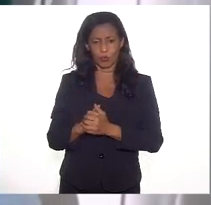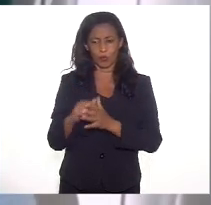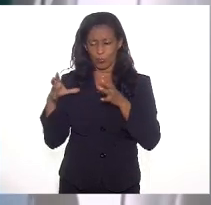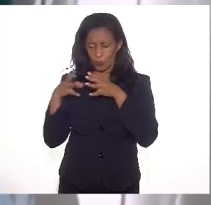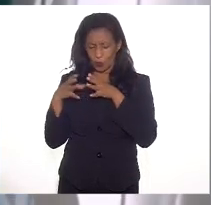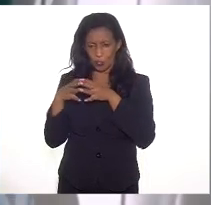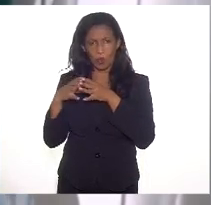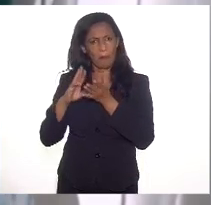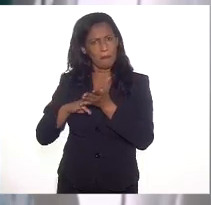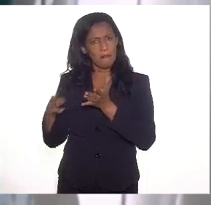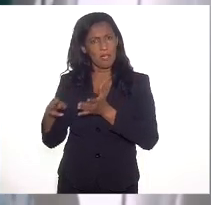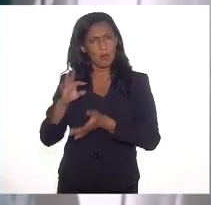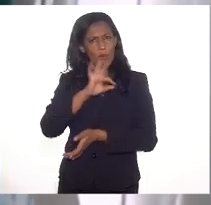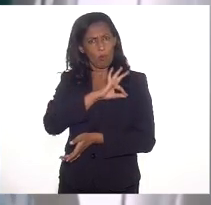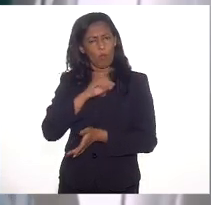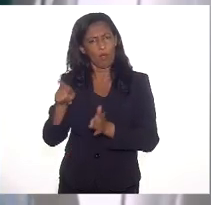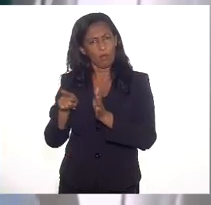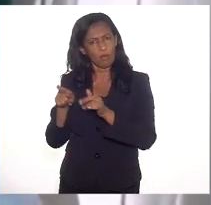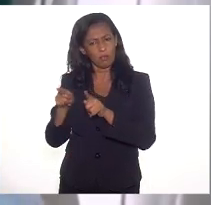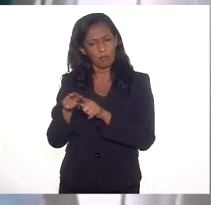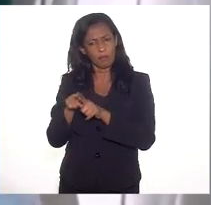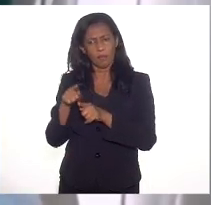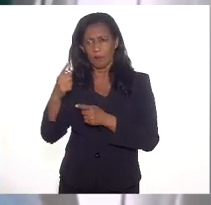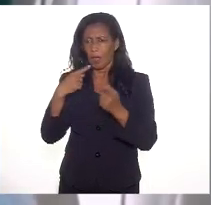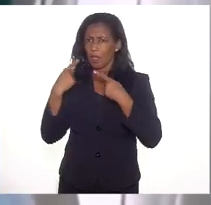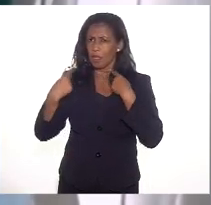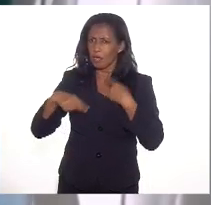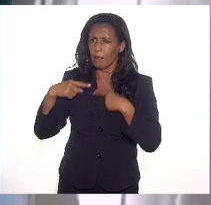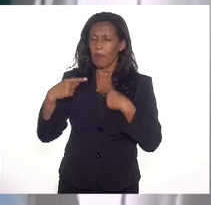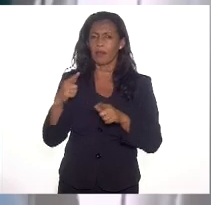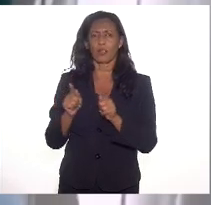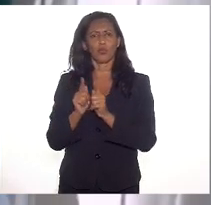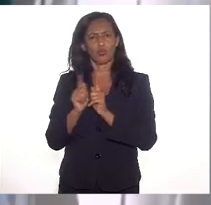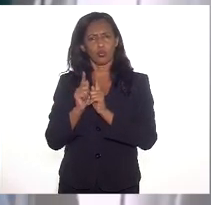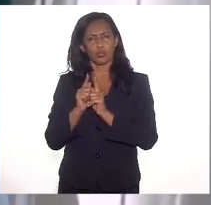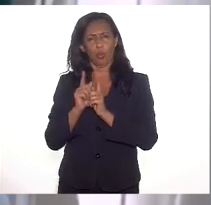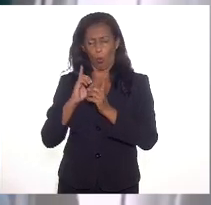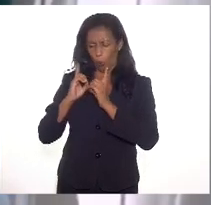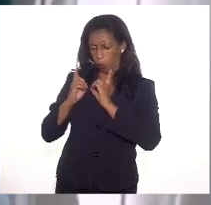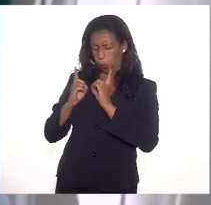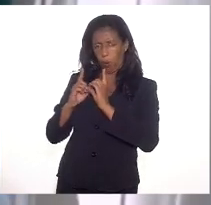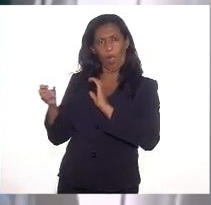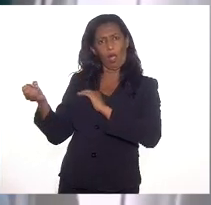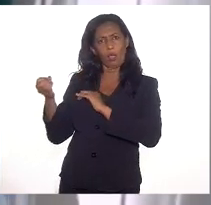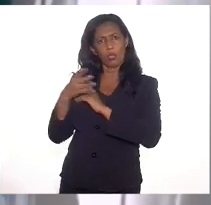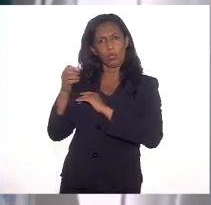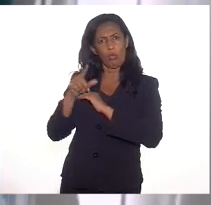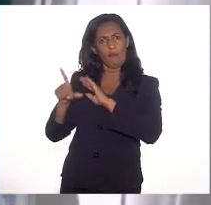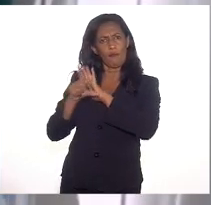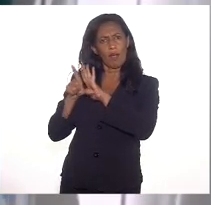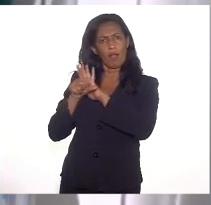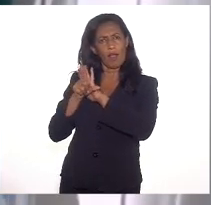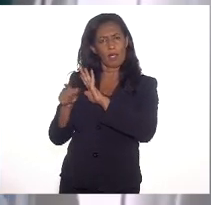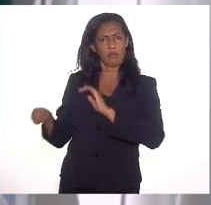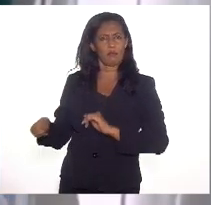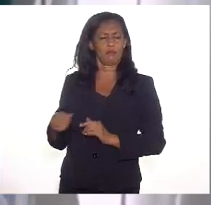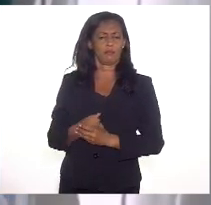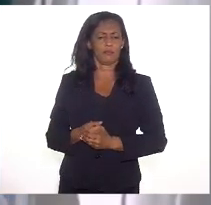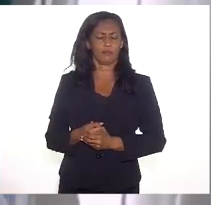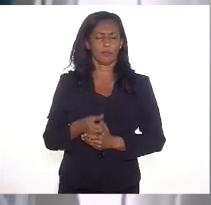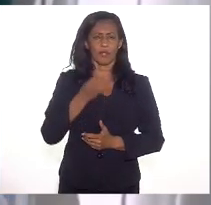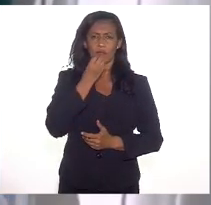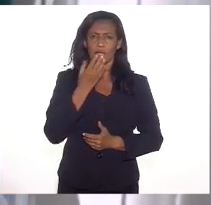que é membro também, para a gente debater juntos e discutirmos juntos a nova legislação que disciplina o regime de recuperação fiscal, acho